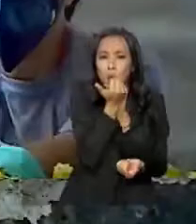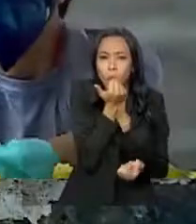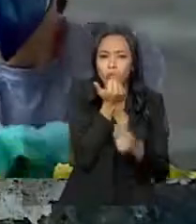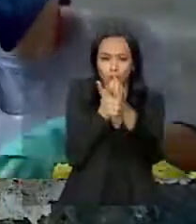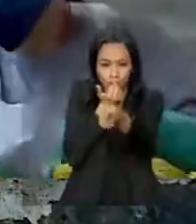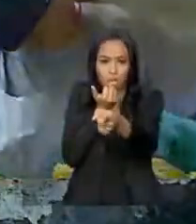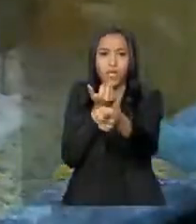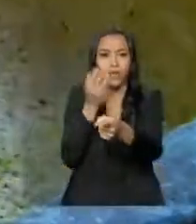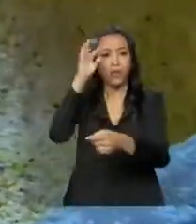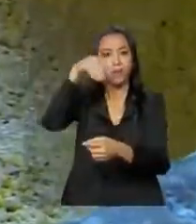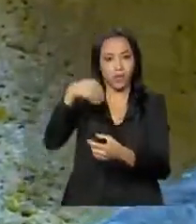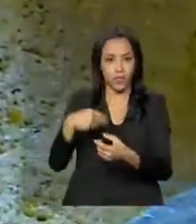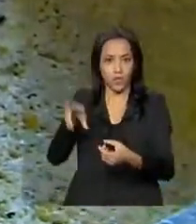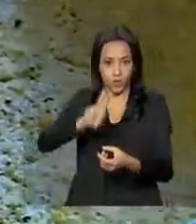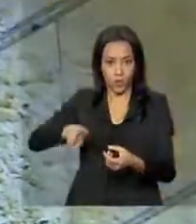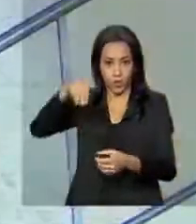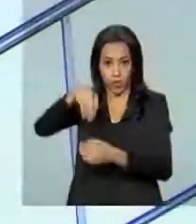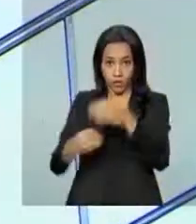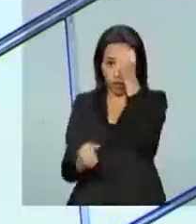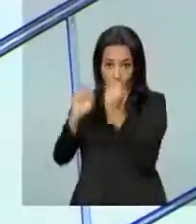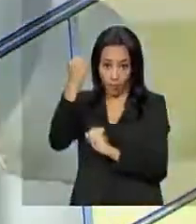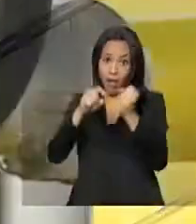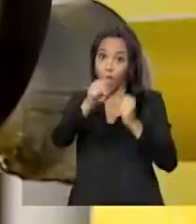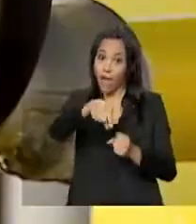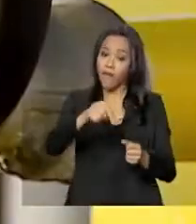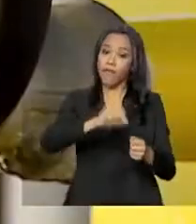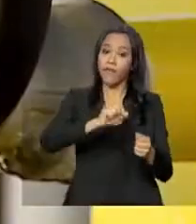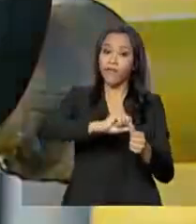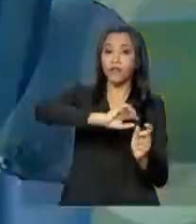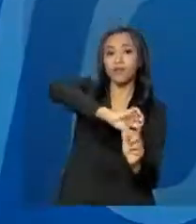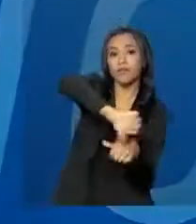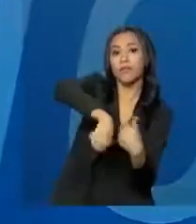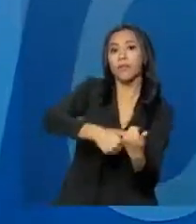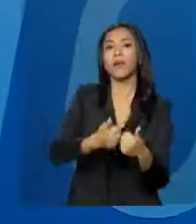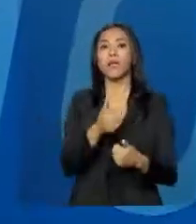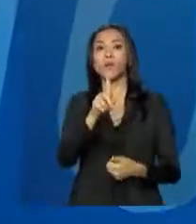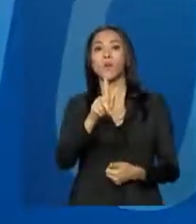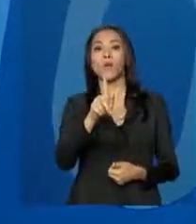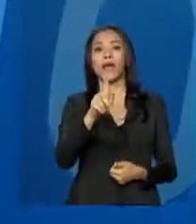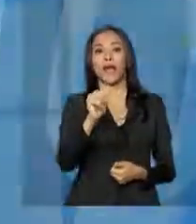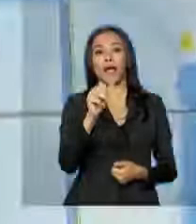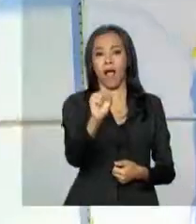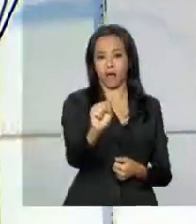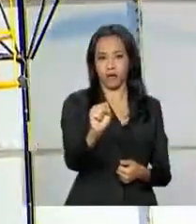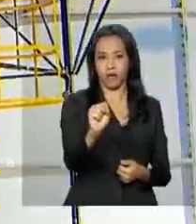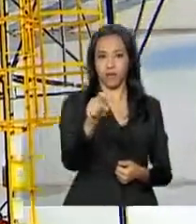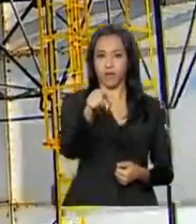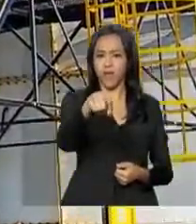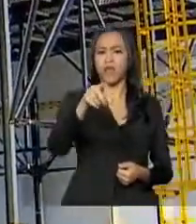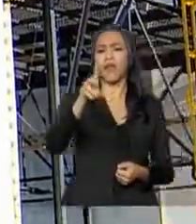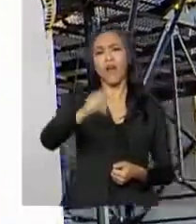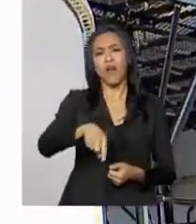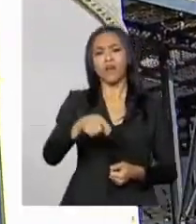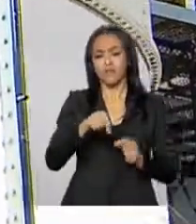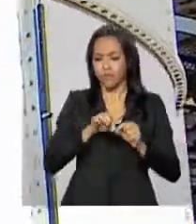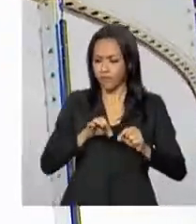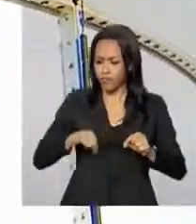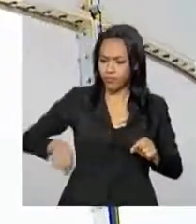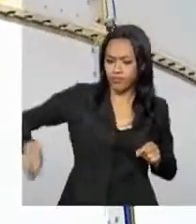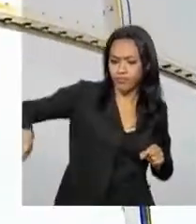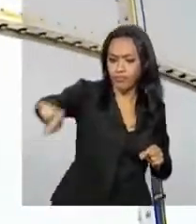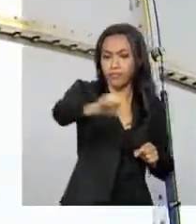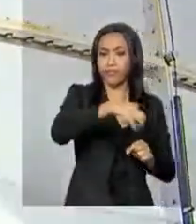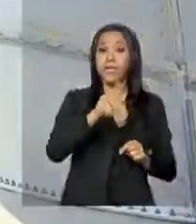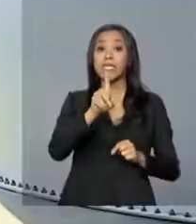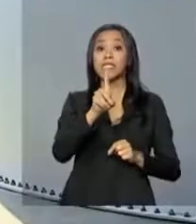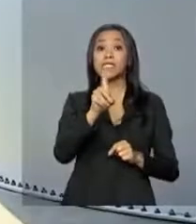usina são transformados em biometano, um gás natural. A estação produz cerca de 100 metros cúbicos do produto